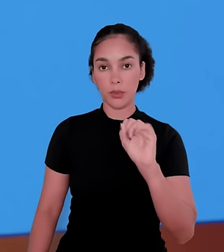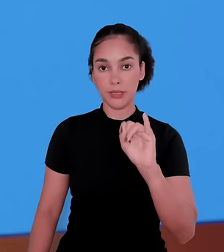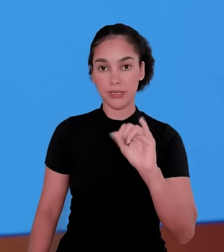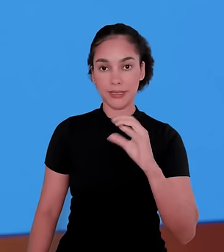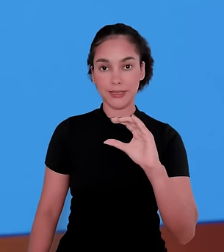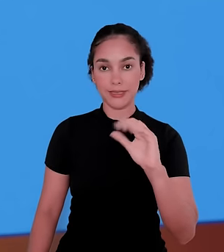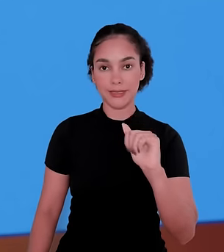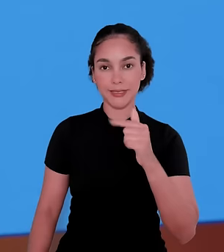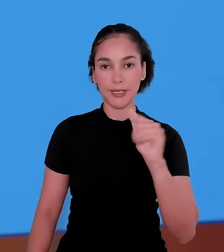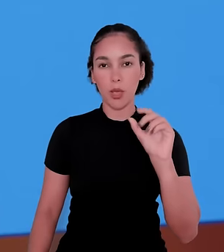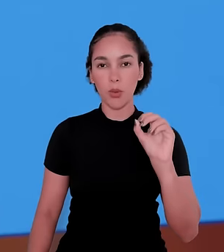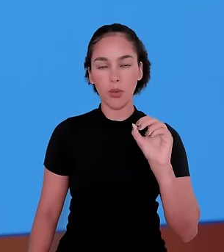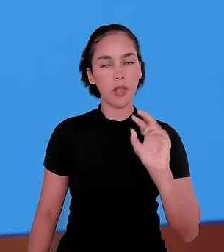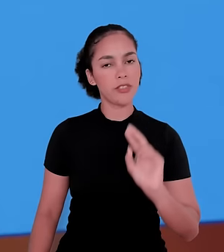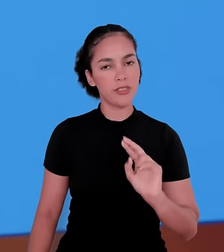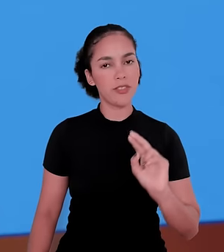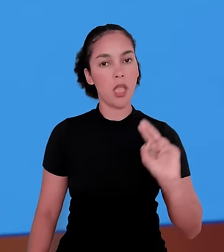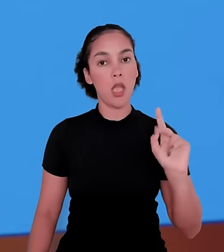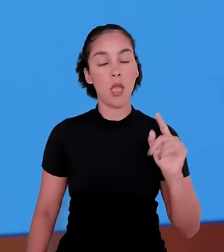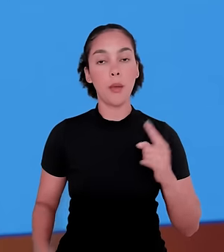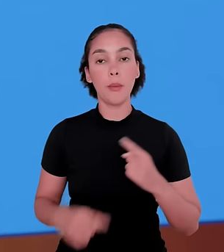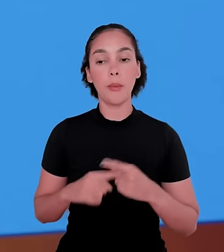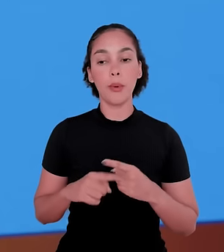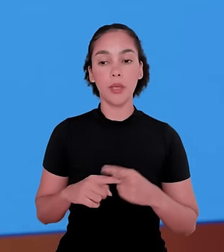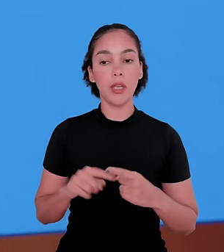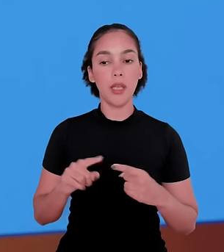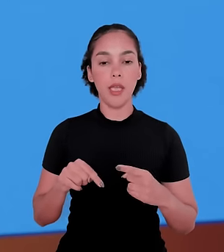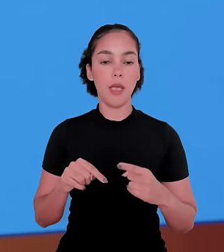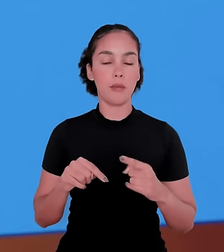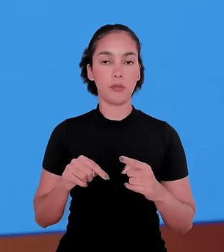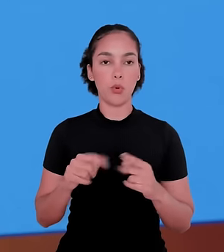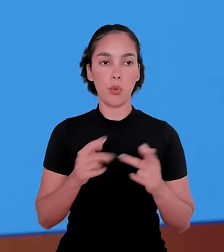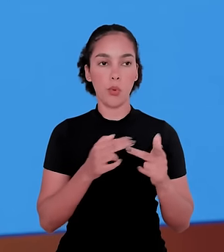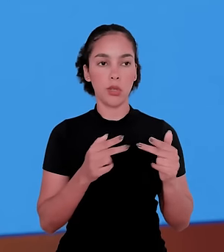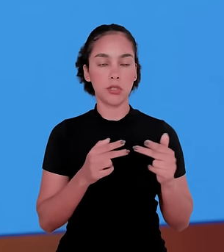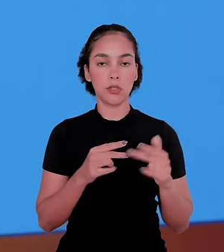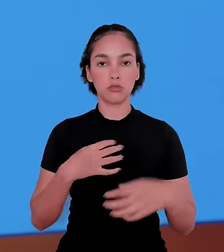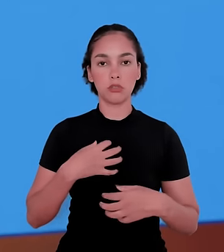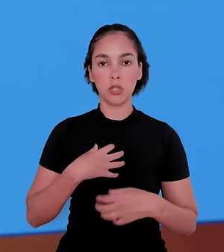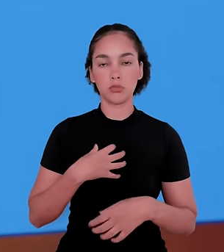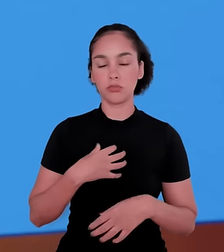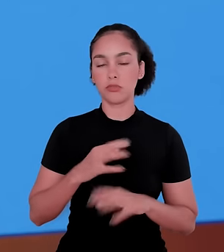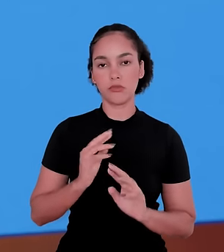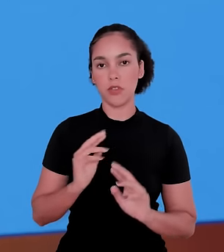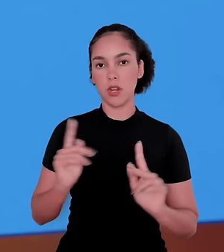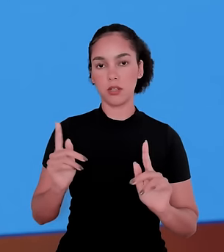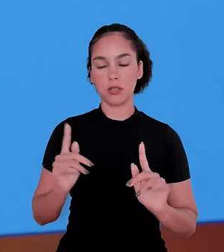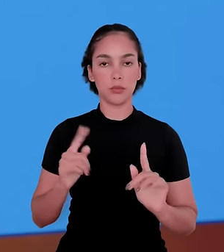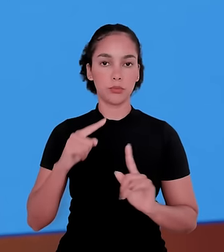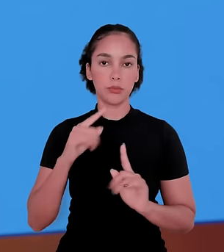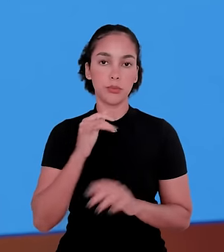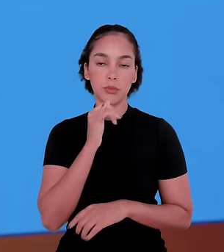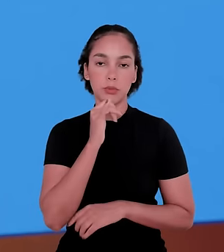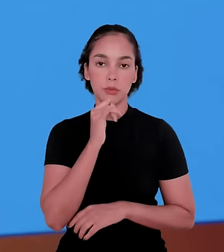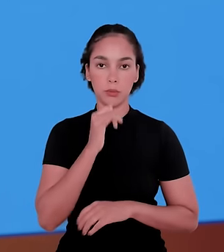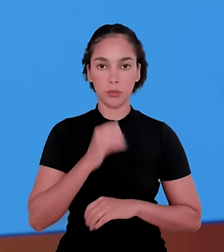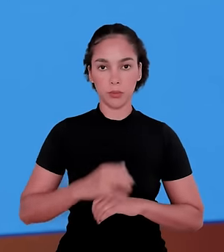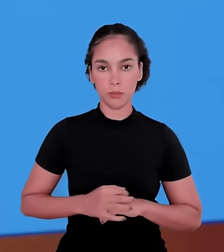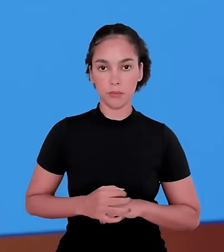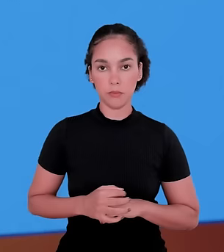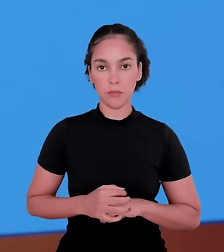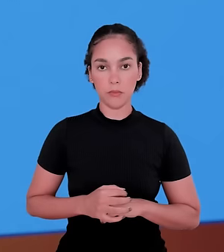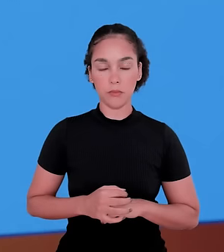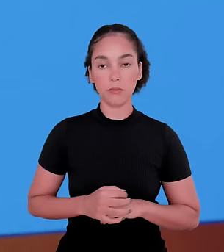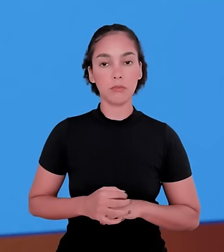diferentona porque ela serve para posicionar alguma coisa de uma forma diferente no tipo é um